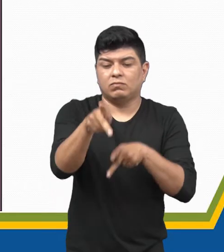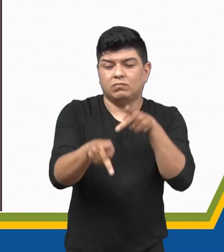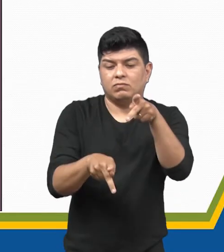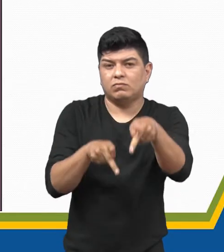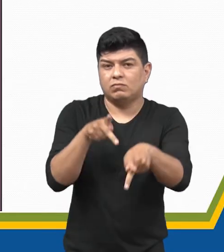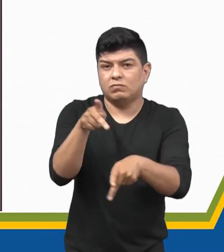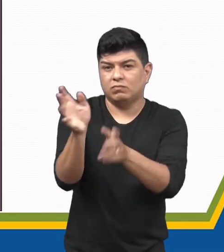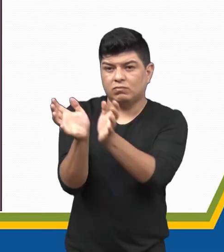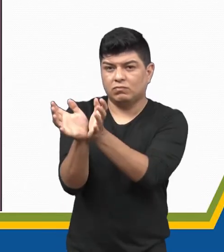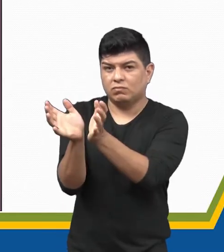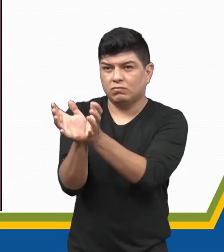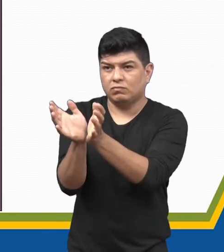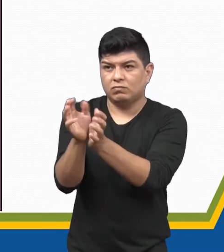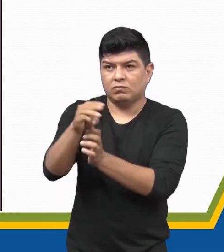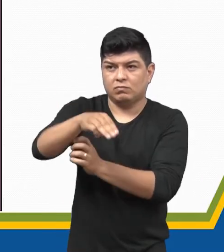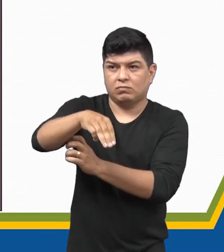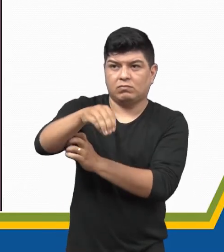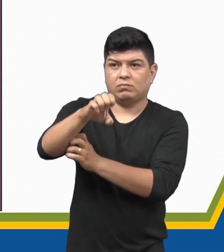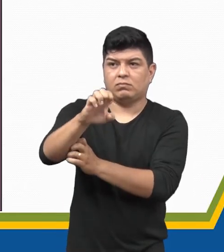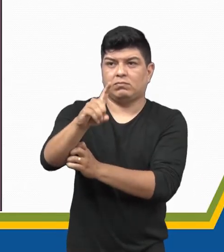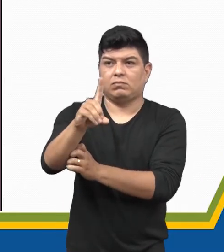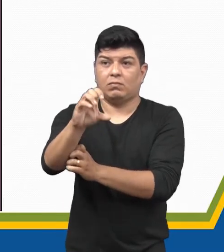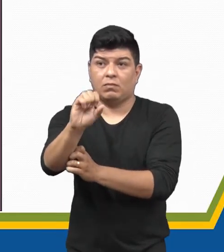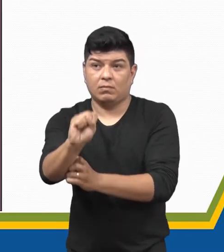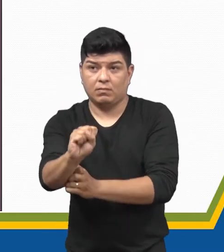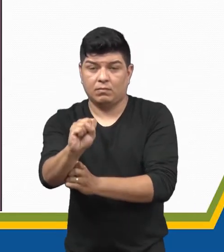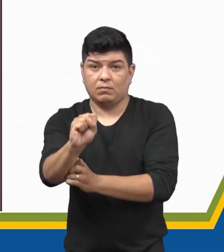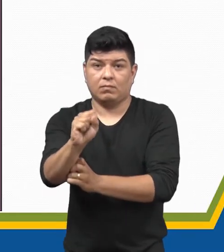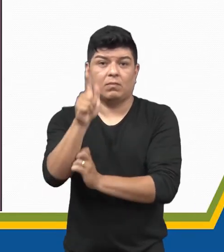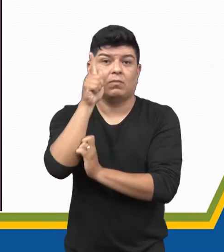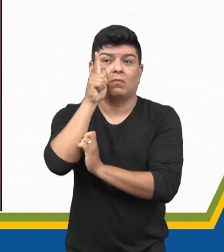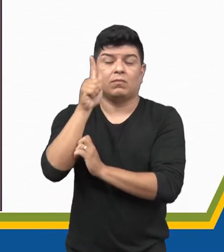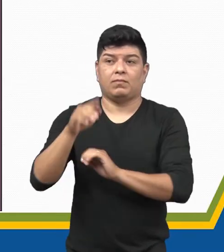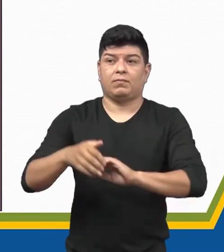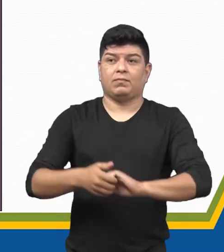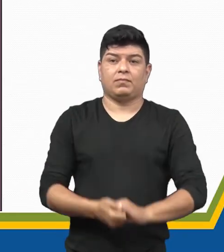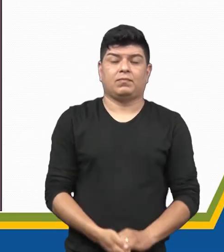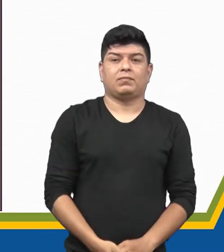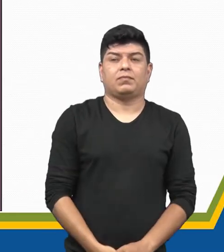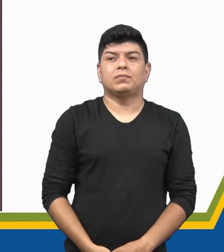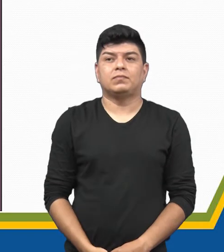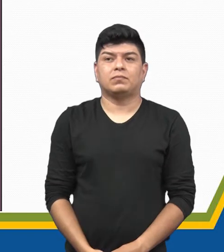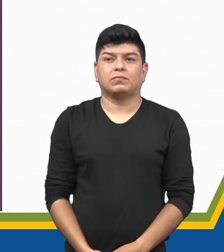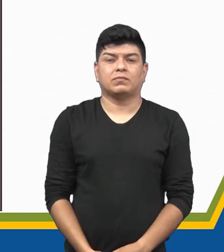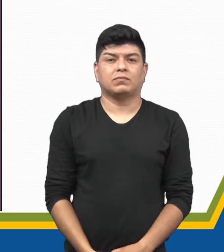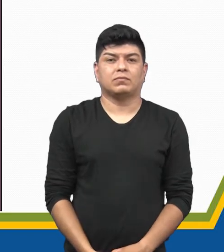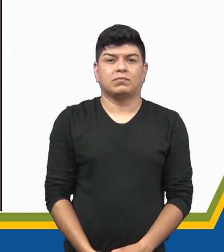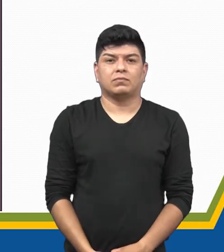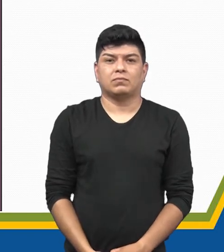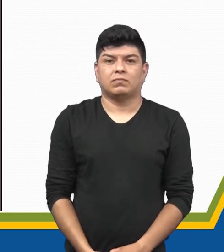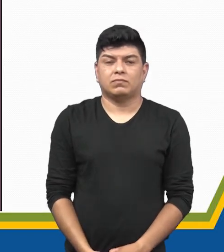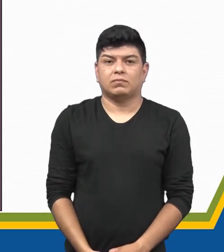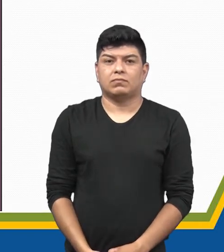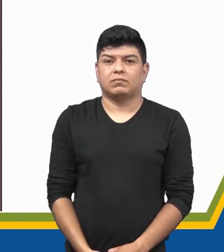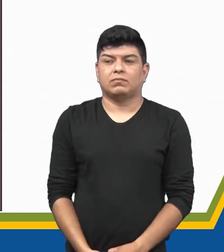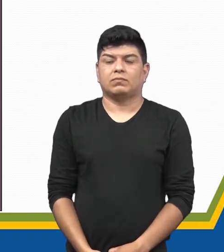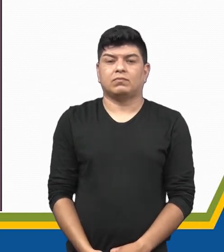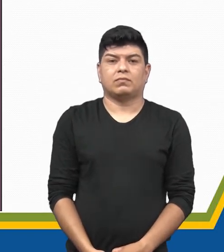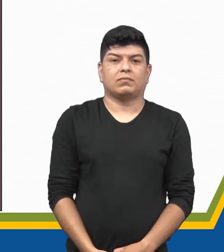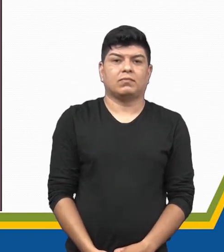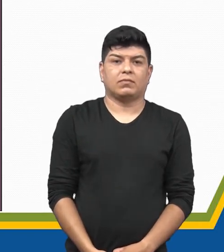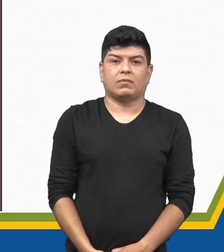eram os medos, né, e os gregos, tá? E nesse momento aí,